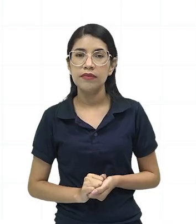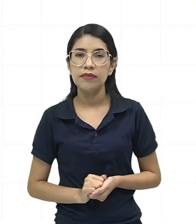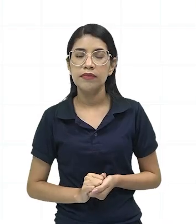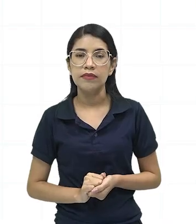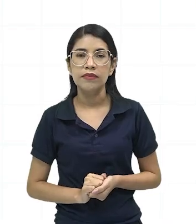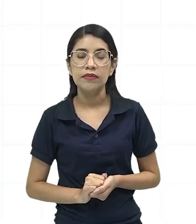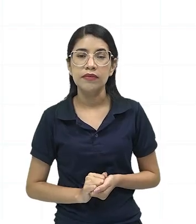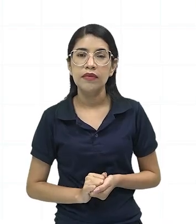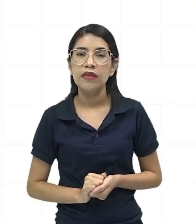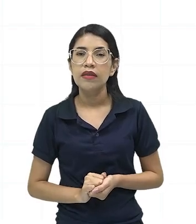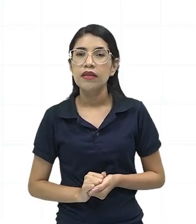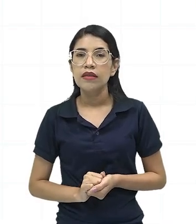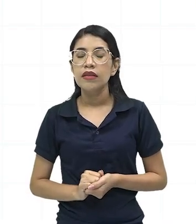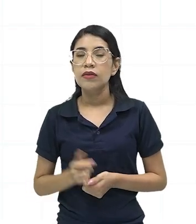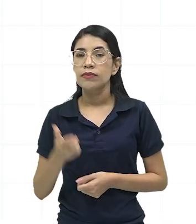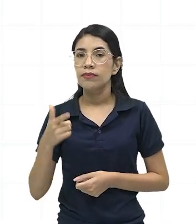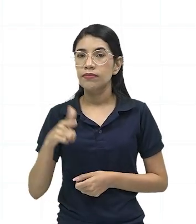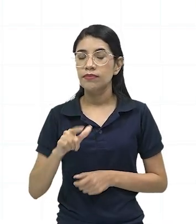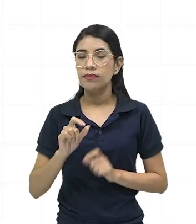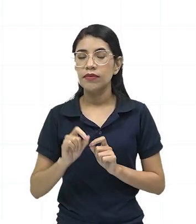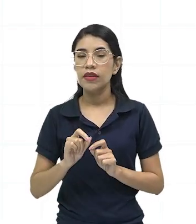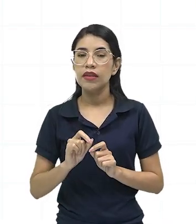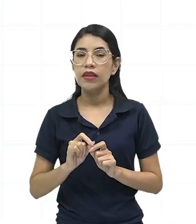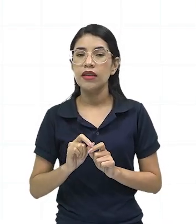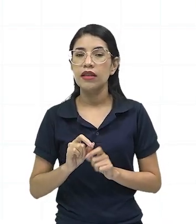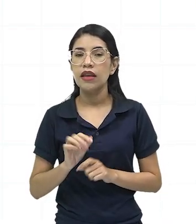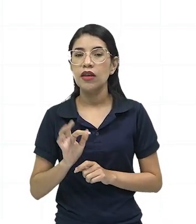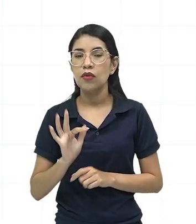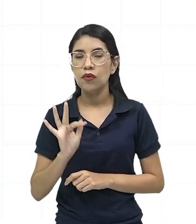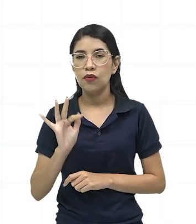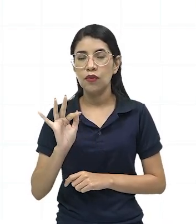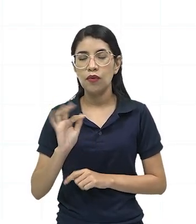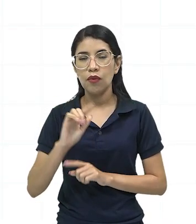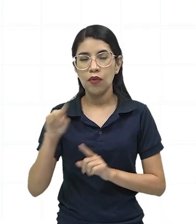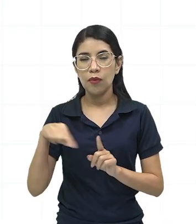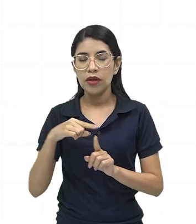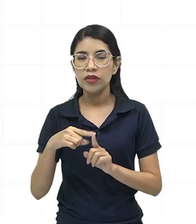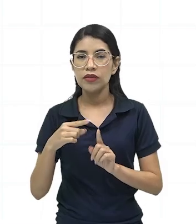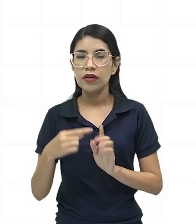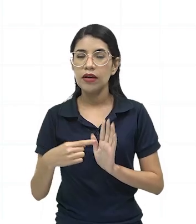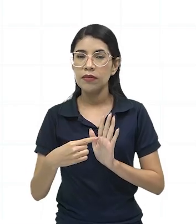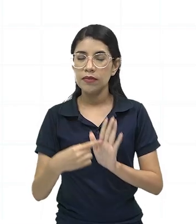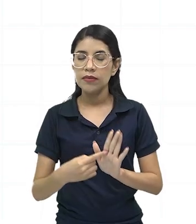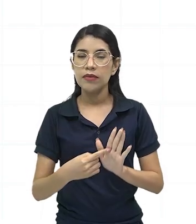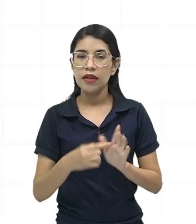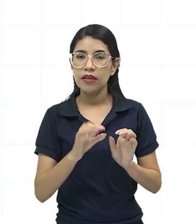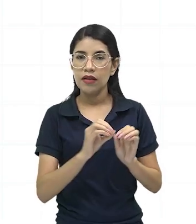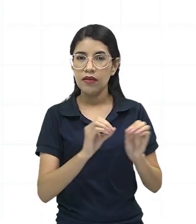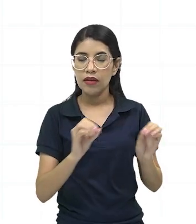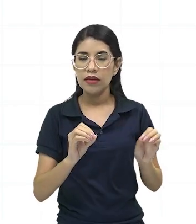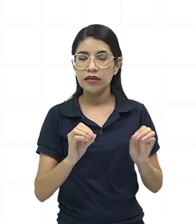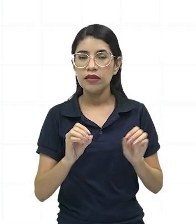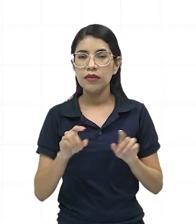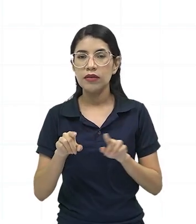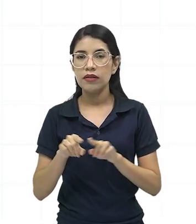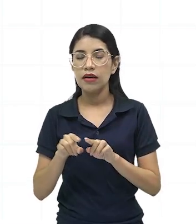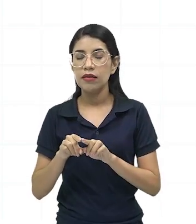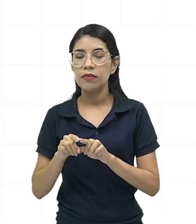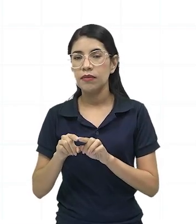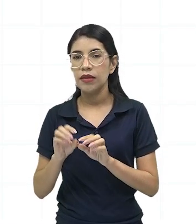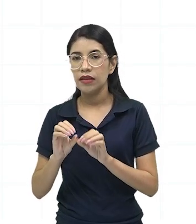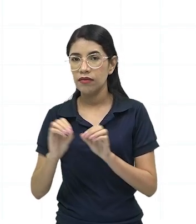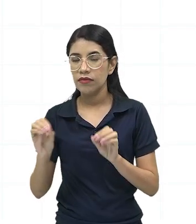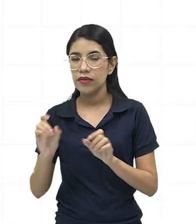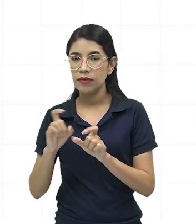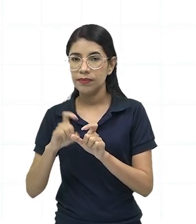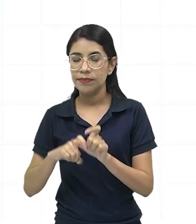né? Novamente, nós temos o fim na oração subordinada do que foi expresso na oração principal. Lá